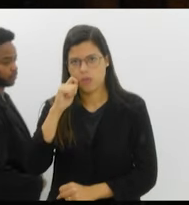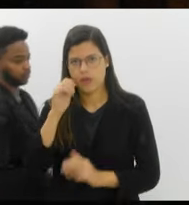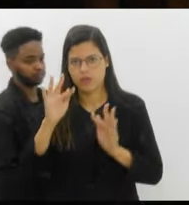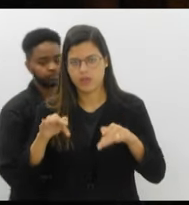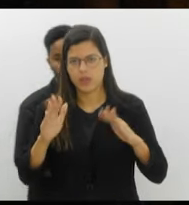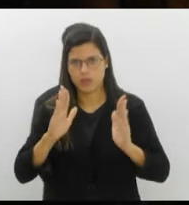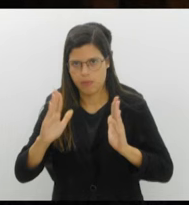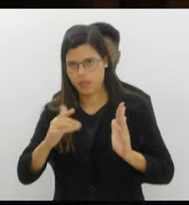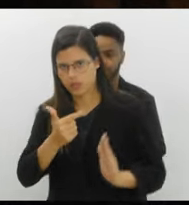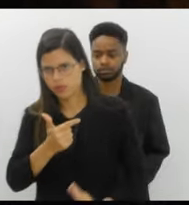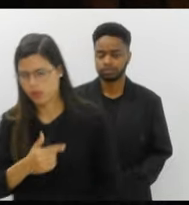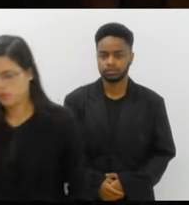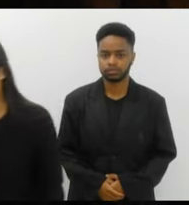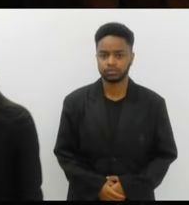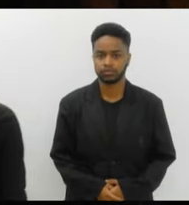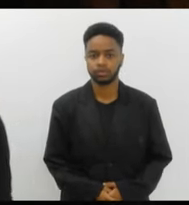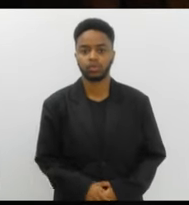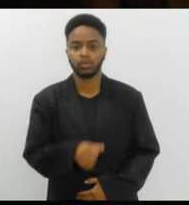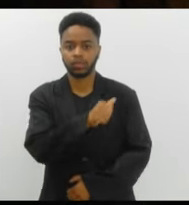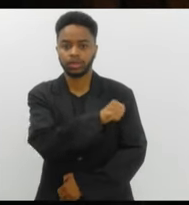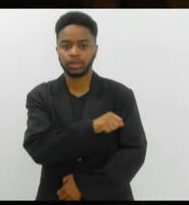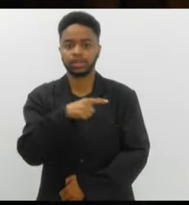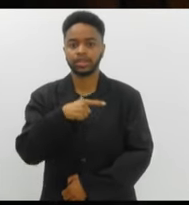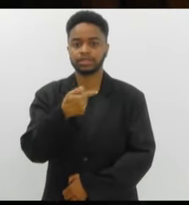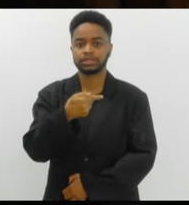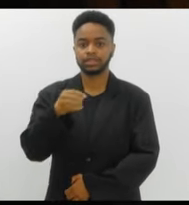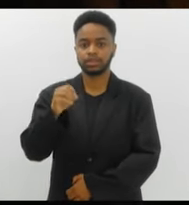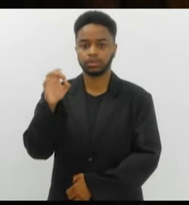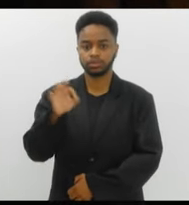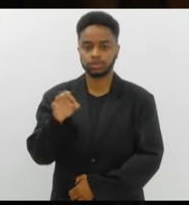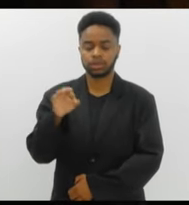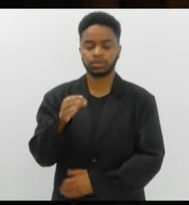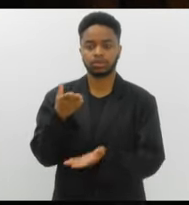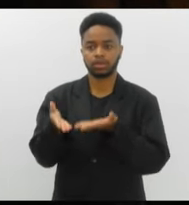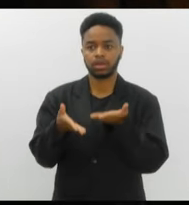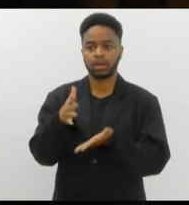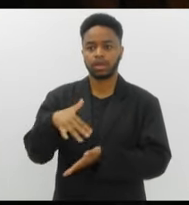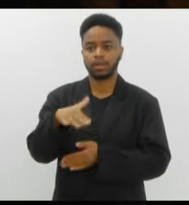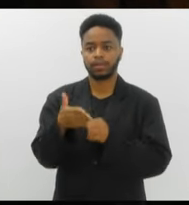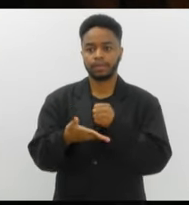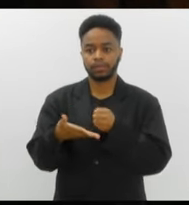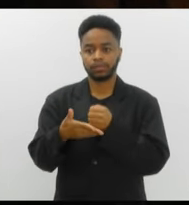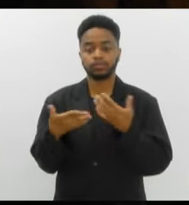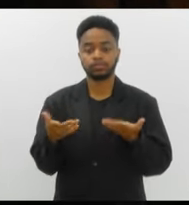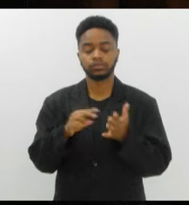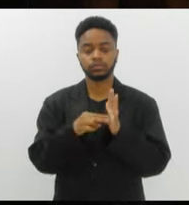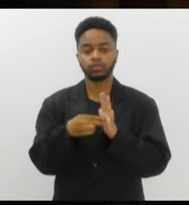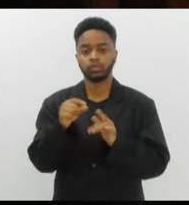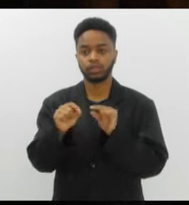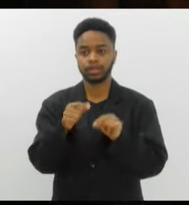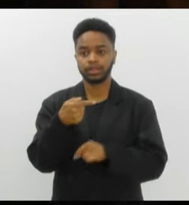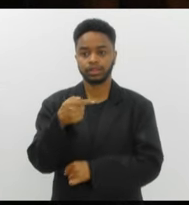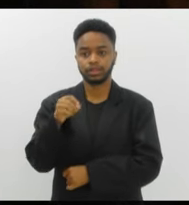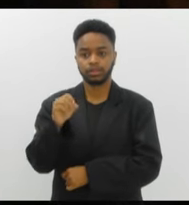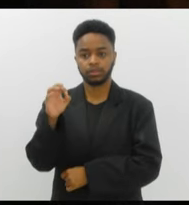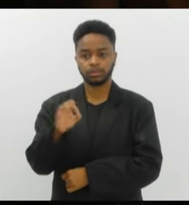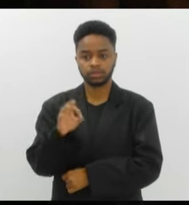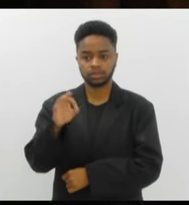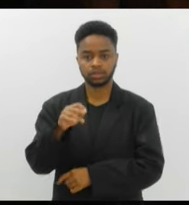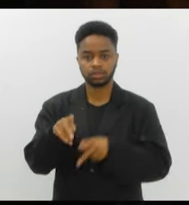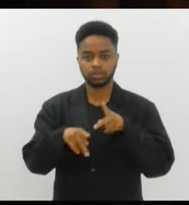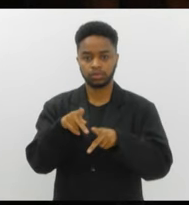do Rio tinha alcançado 70% de cobertura de atenção básica. O que quer dizer? 70% da população